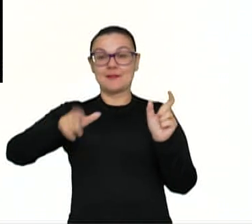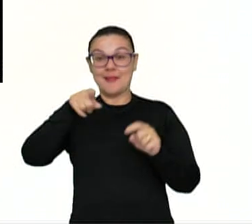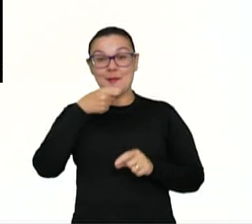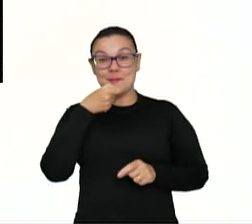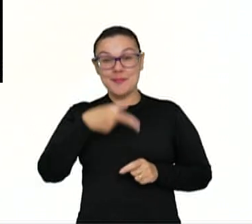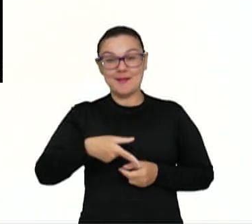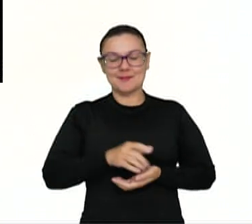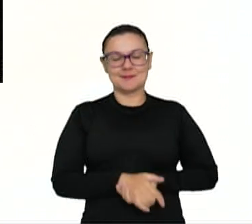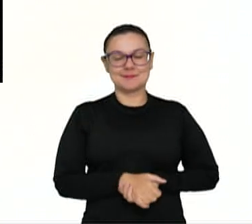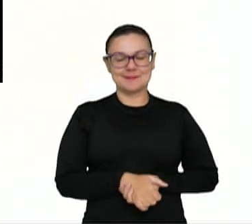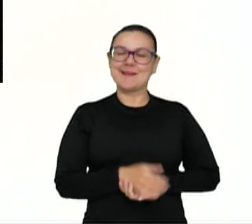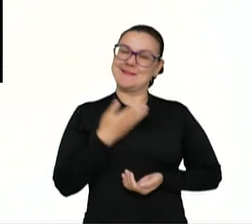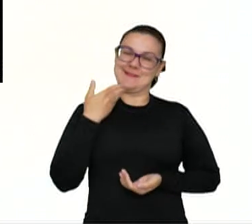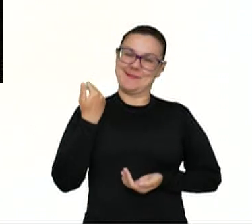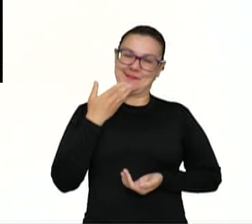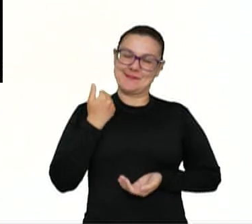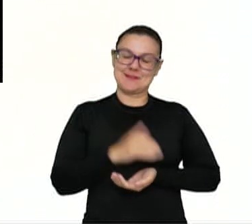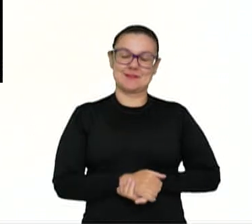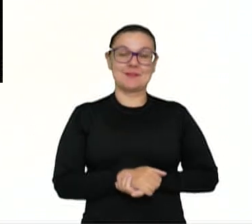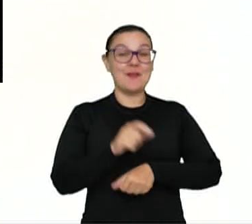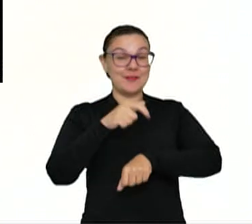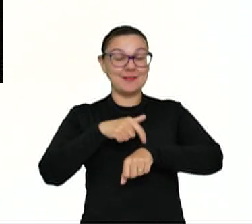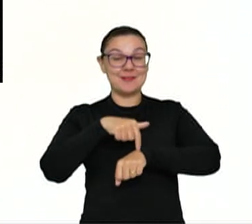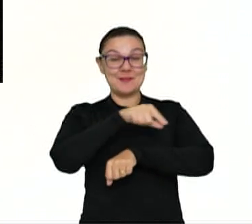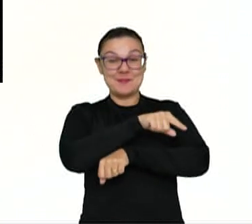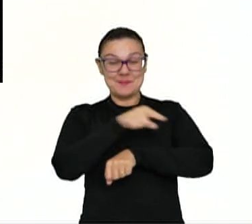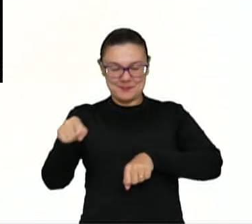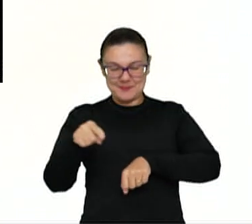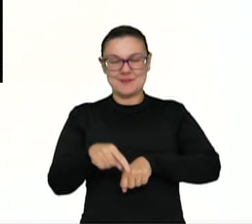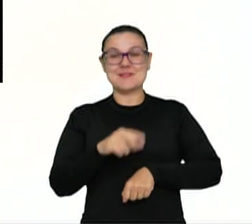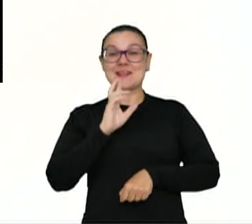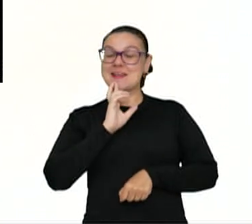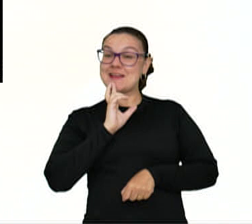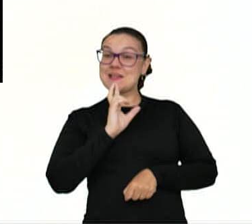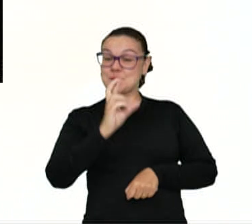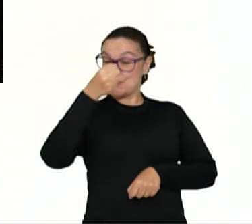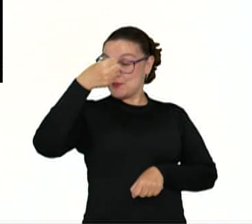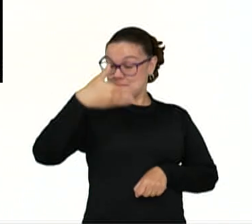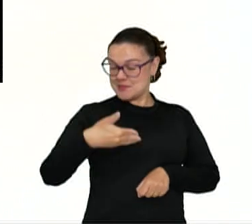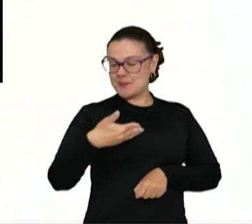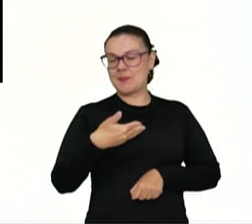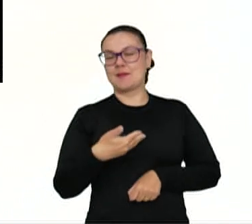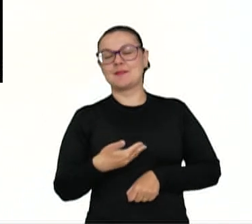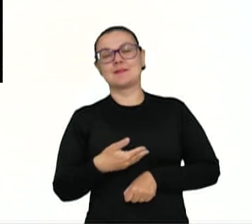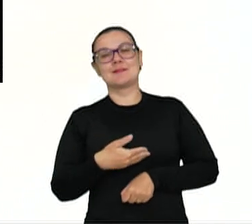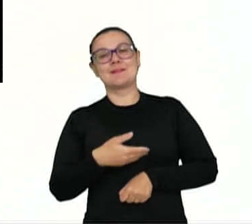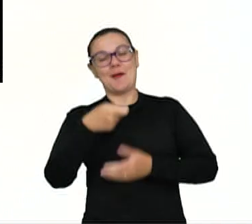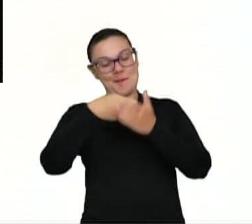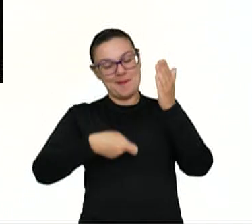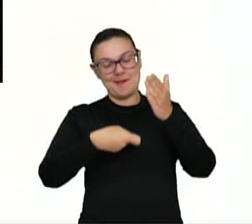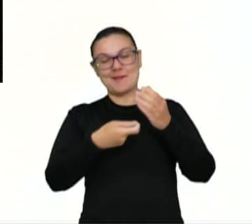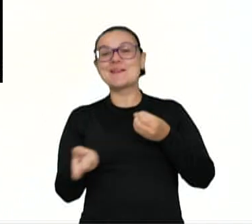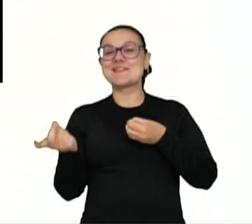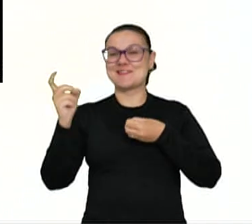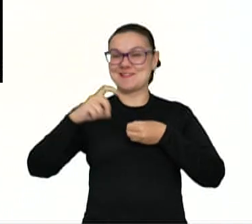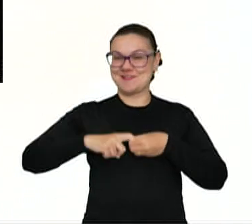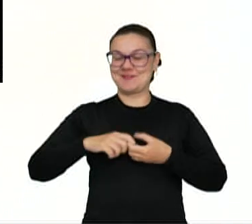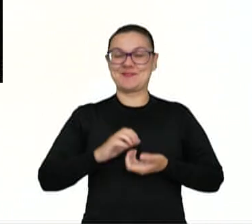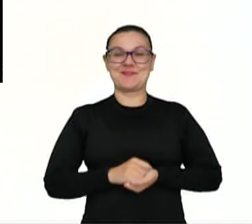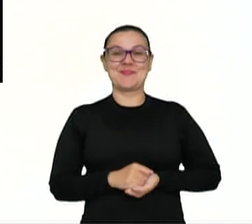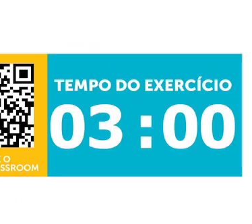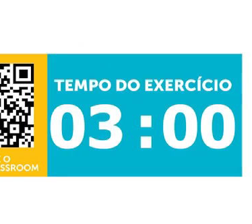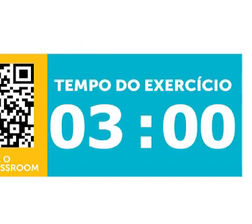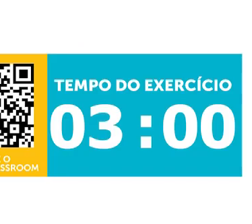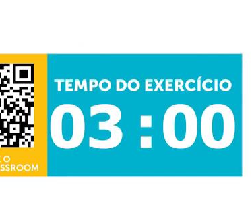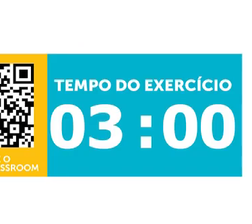da tira? Essa tá fácil. Eu vou dar um tempinho para você, você explica essa para mim, responde aí e a gente já volta.